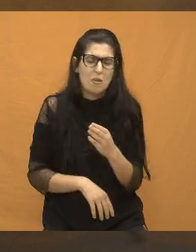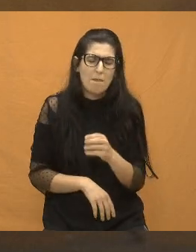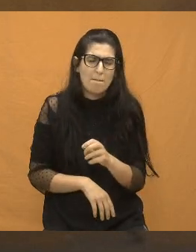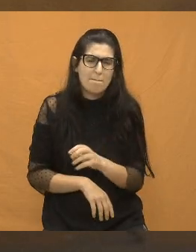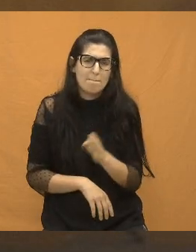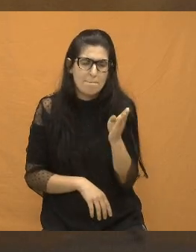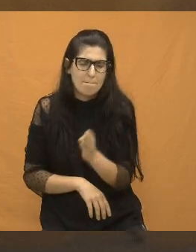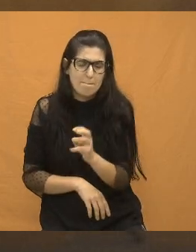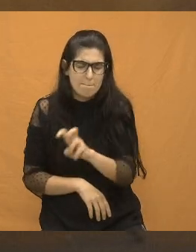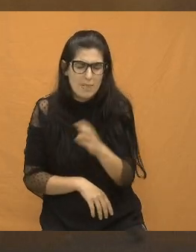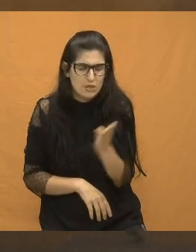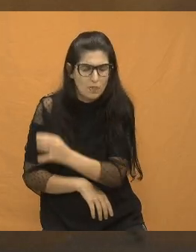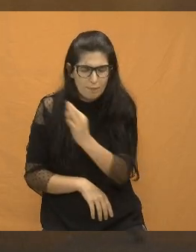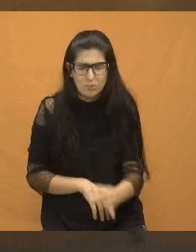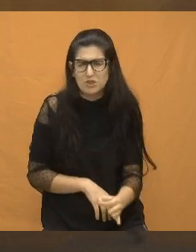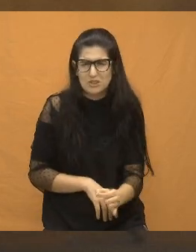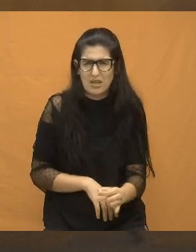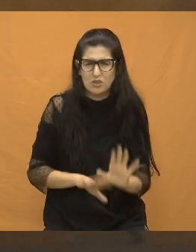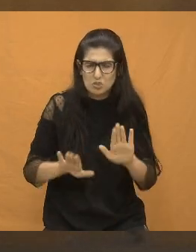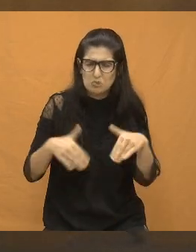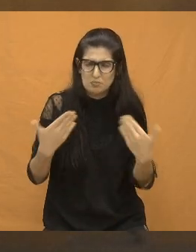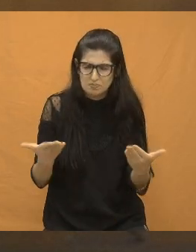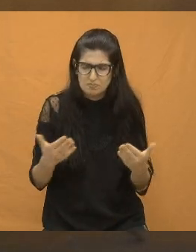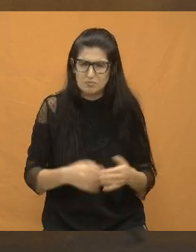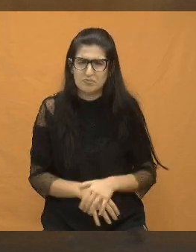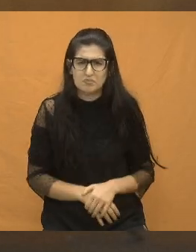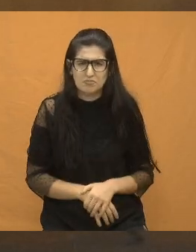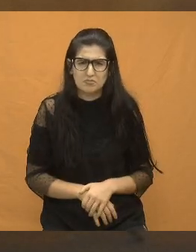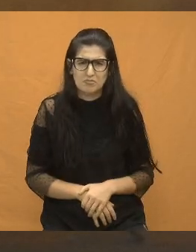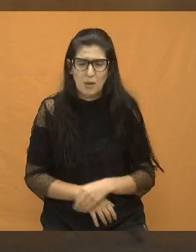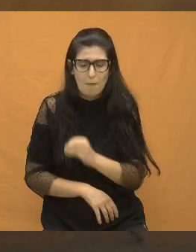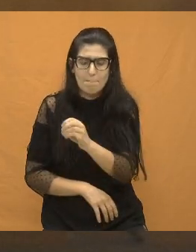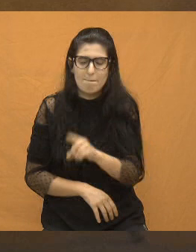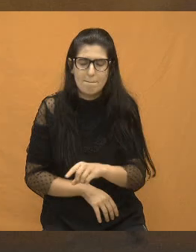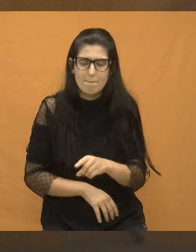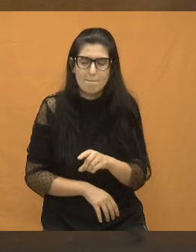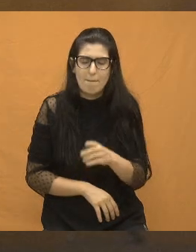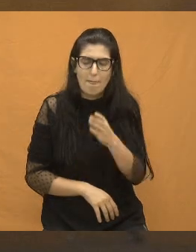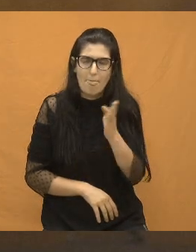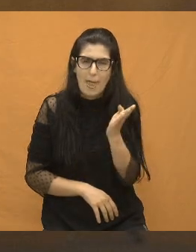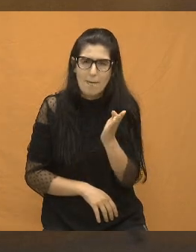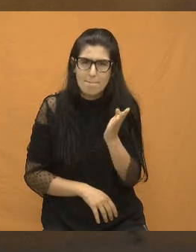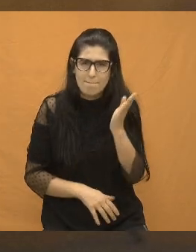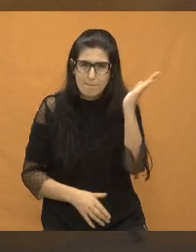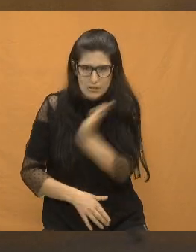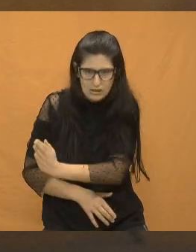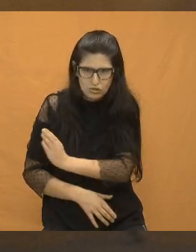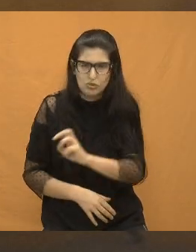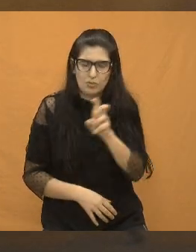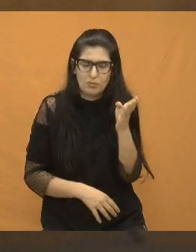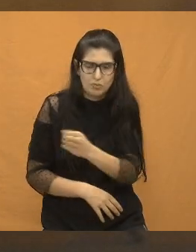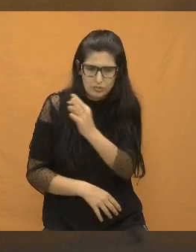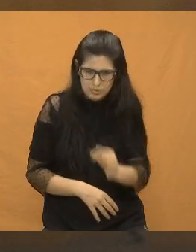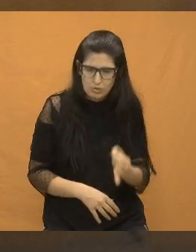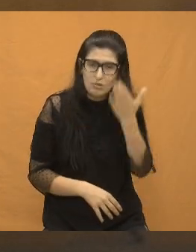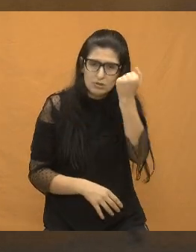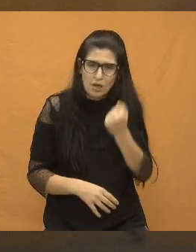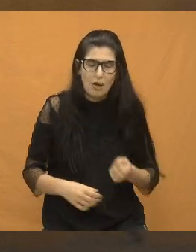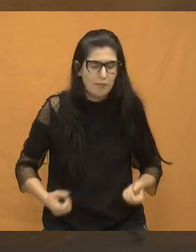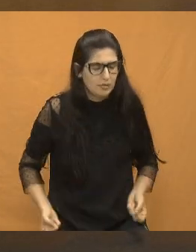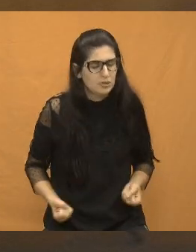0,5%. Nesse caso, por exemplo, nós sabemos do investimento que a administração pública está